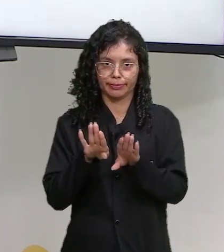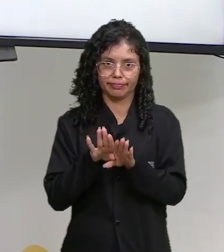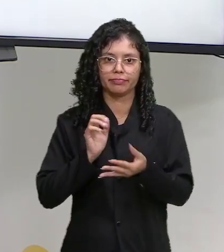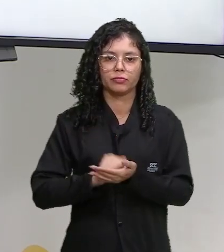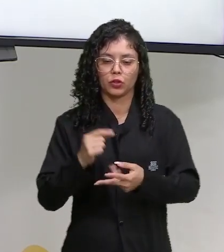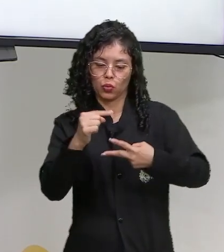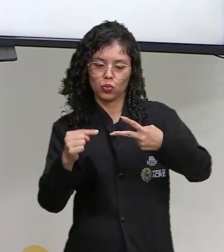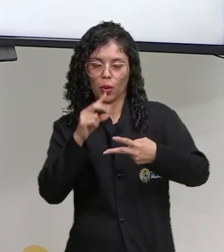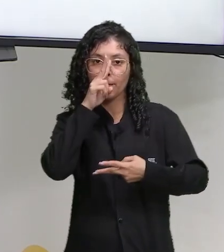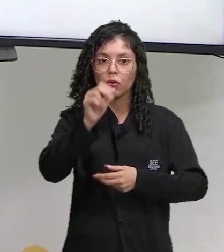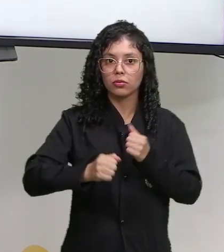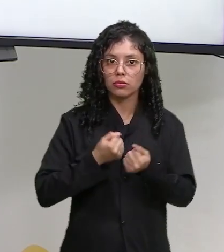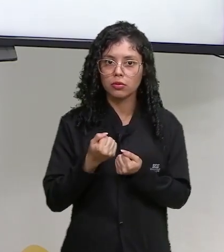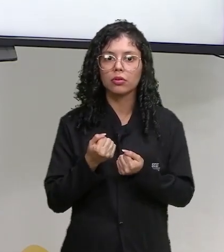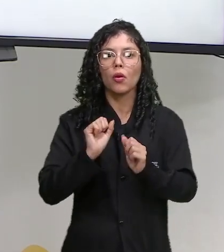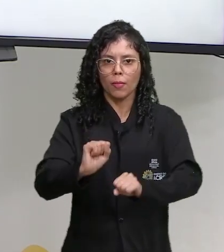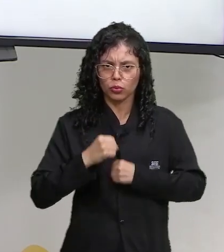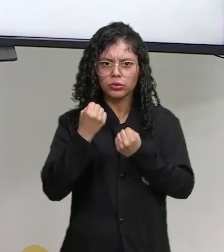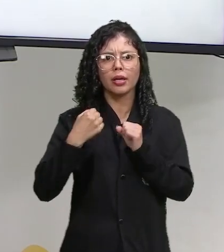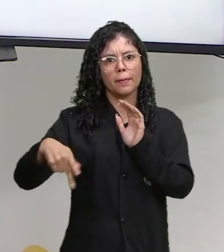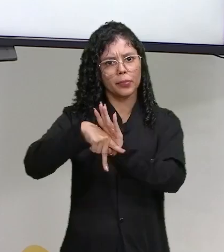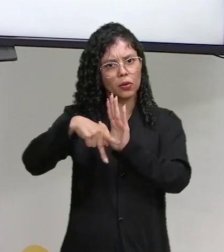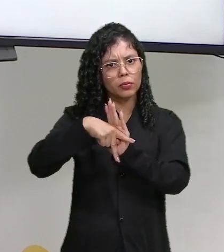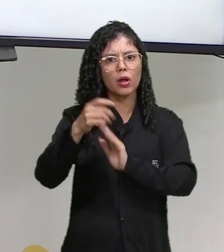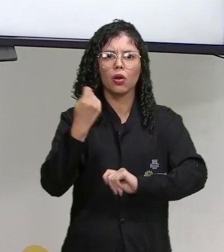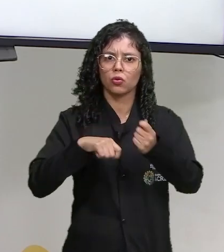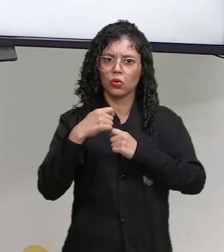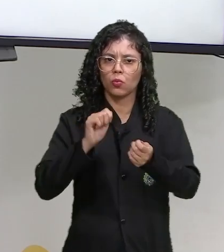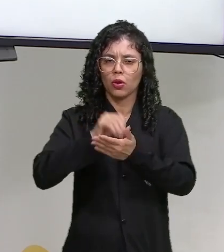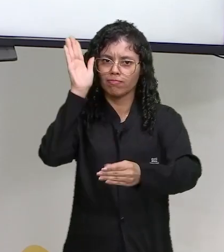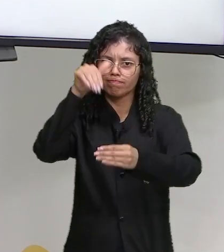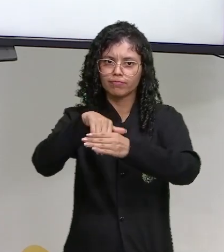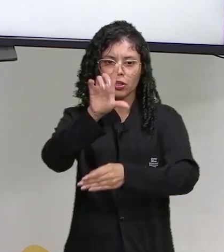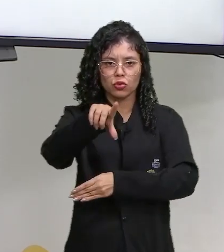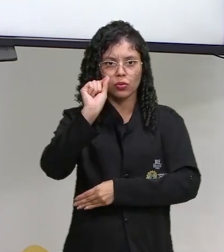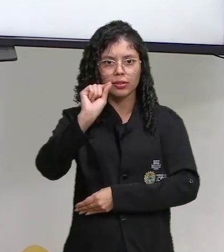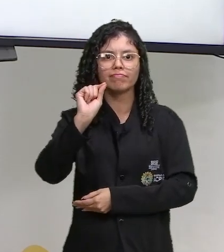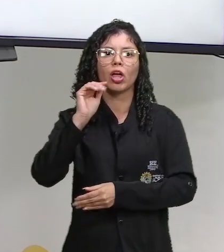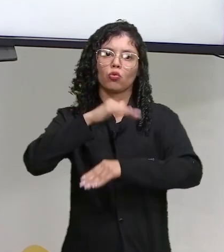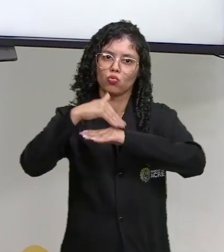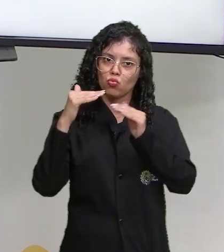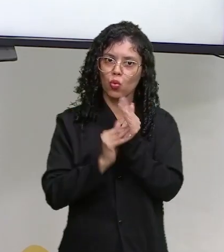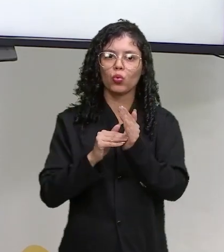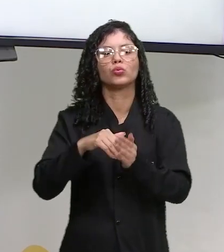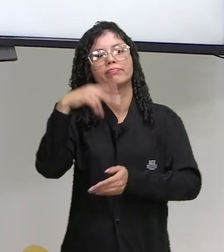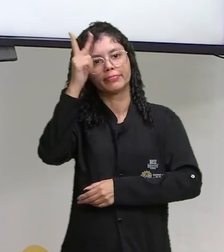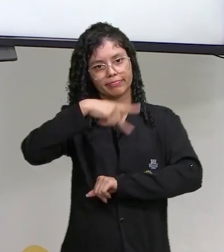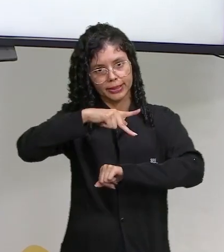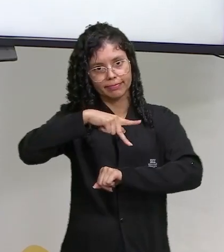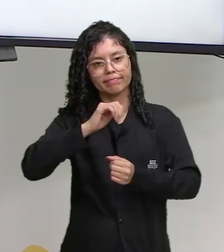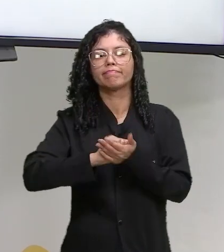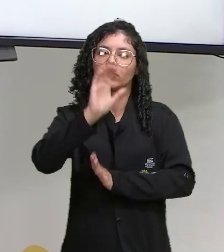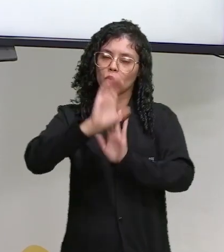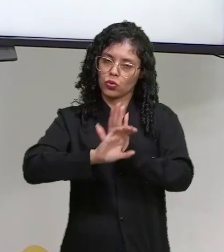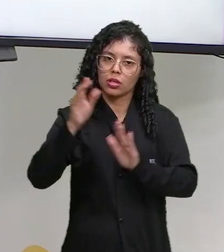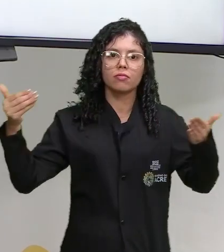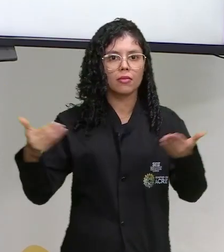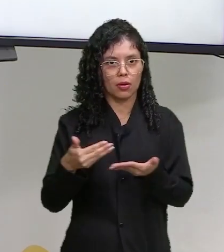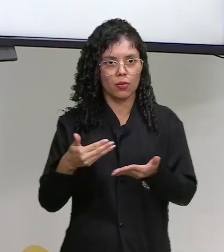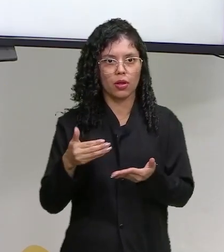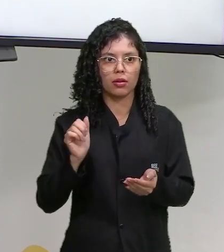estados que tinham poder econômico é quem elegiam os presidentes, que iam governar todo o país. Por isso que a gente entende o conceito agora